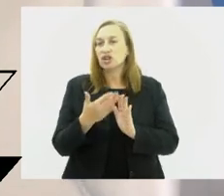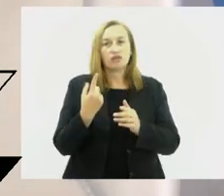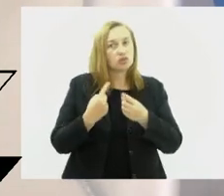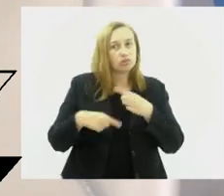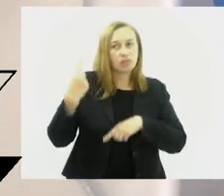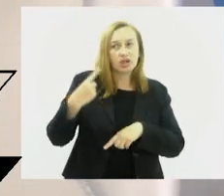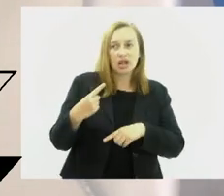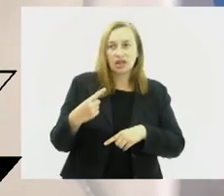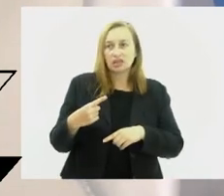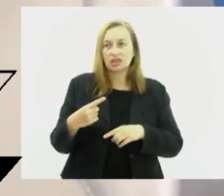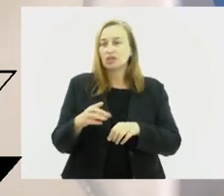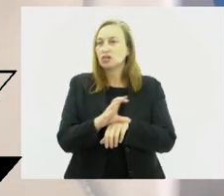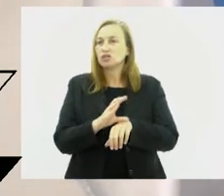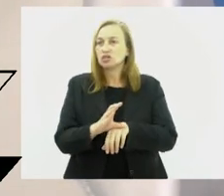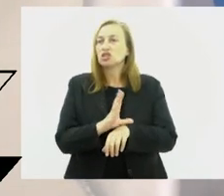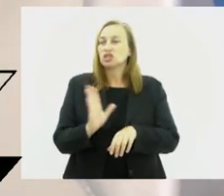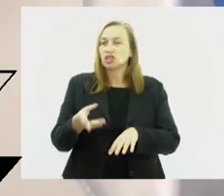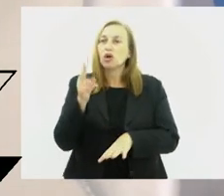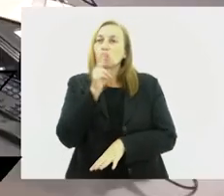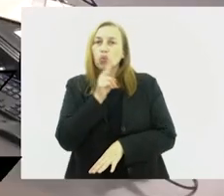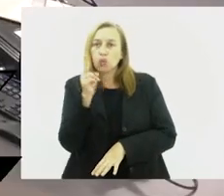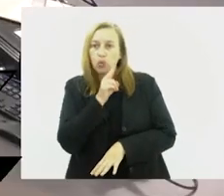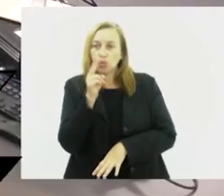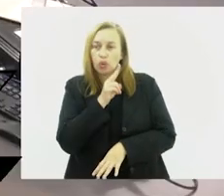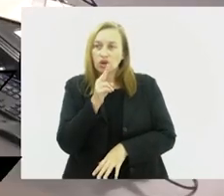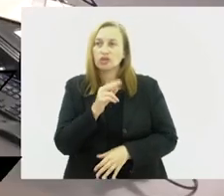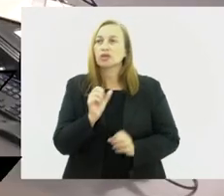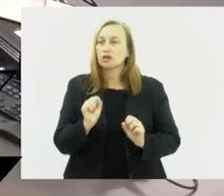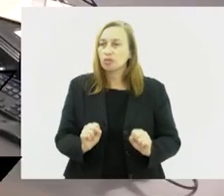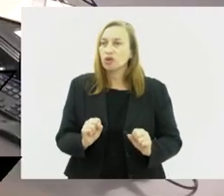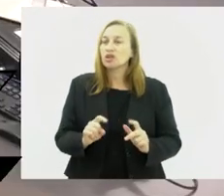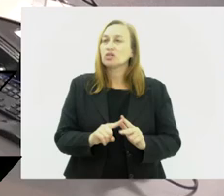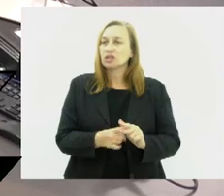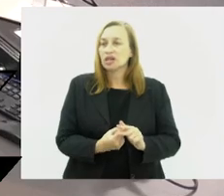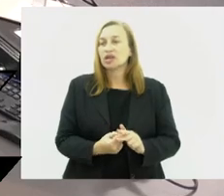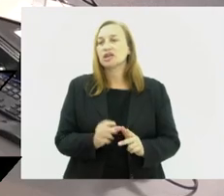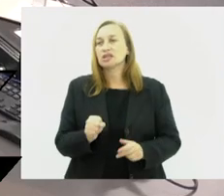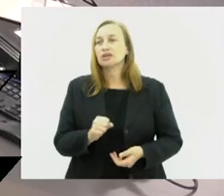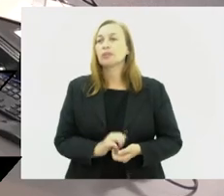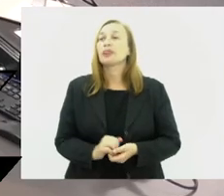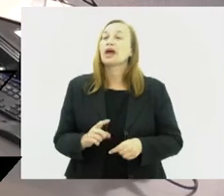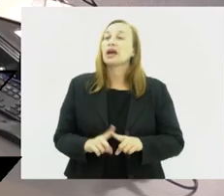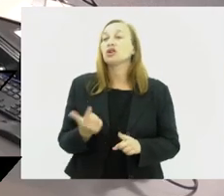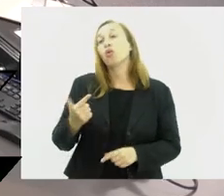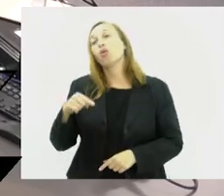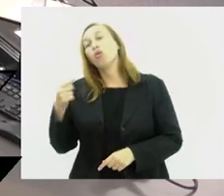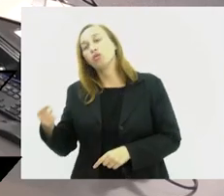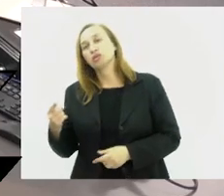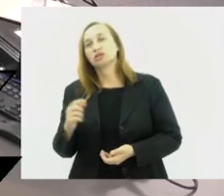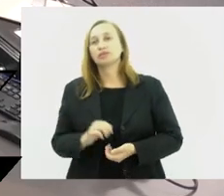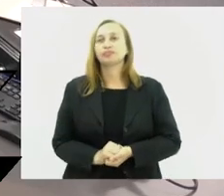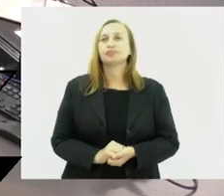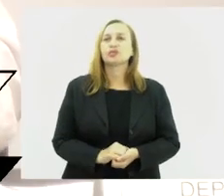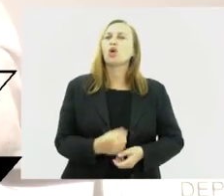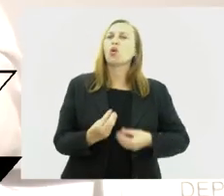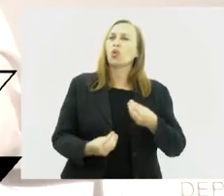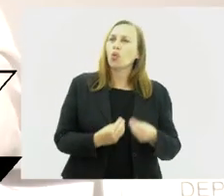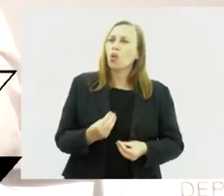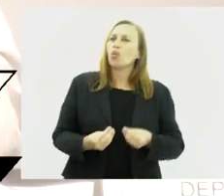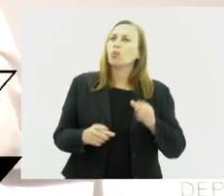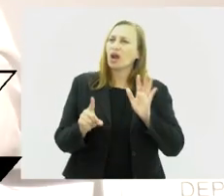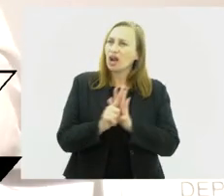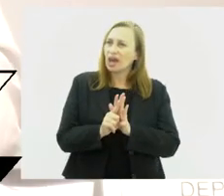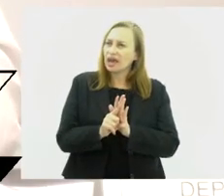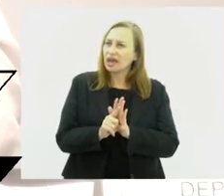todo o aspecto de constitucionalidade, porque ela está em vigência. Exatamente. A gente só faz alterações. A gente pode alterar algum aspecto se julgar. Agora, outra coisa. Como a lei está em